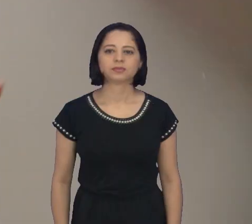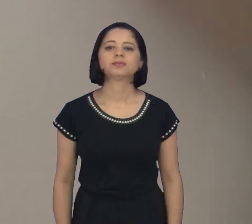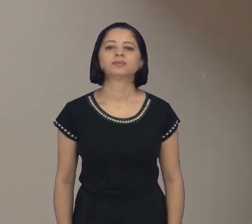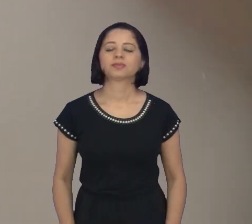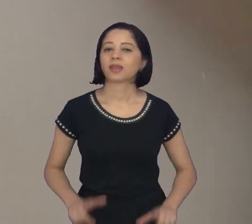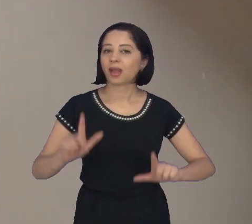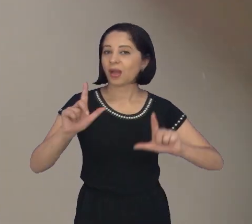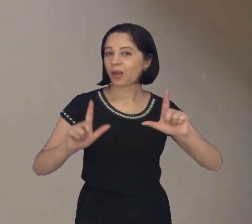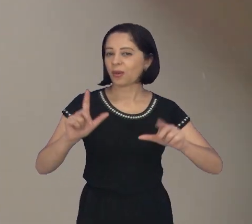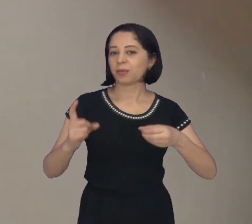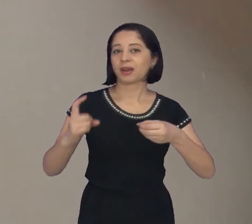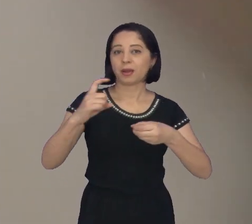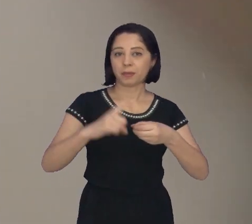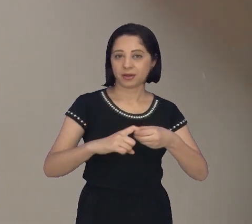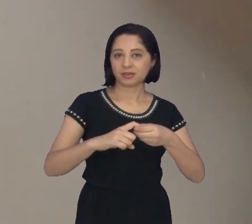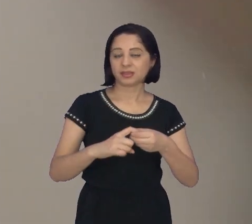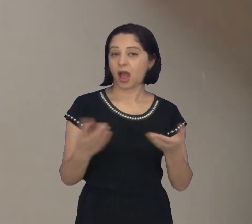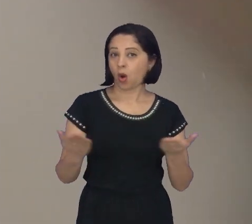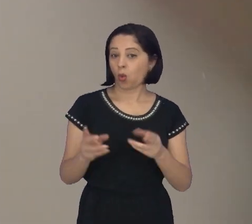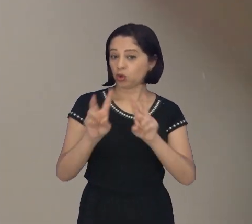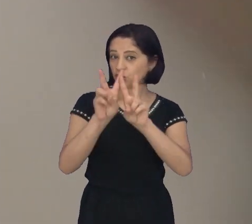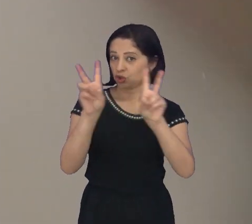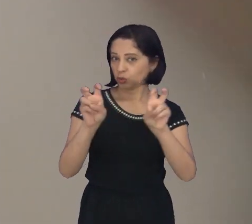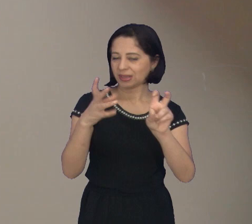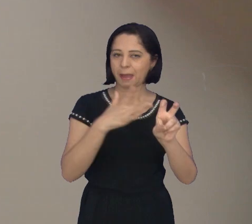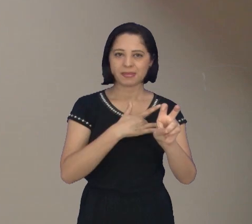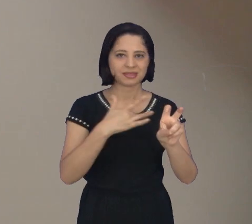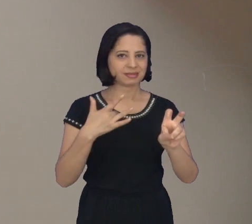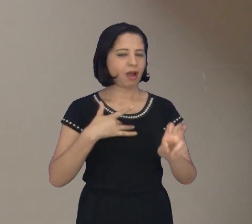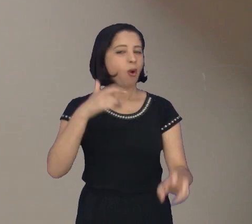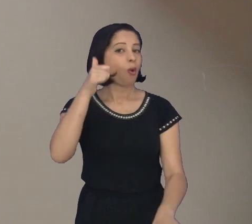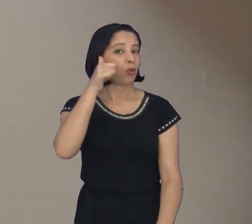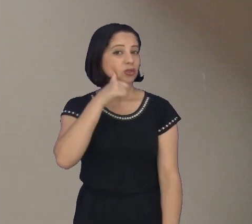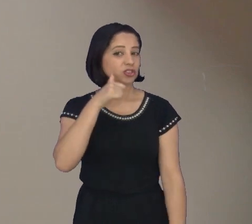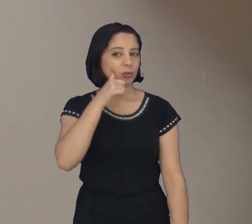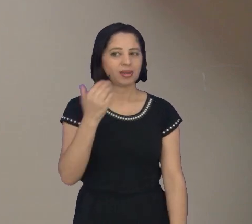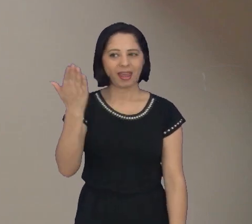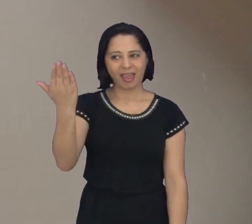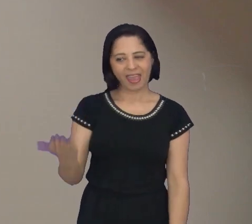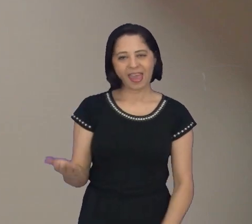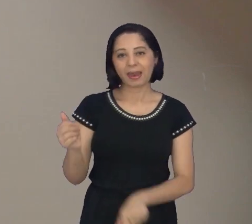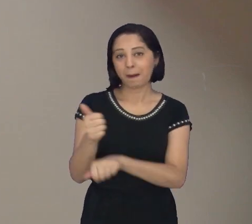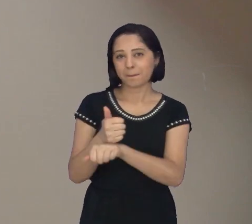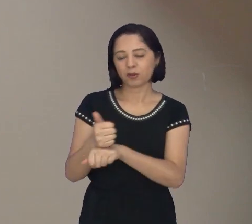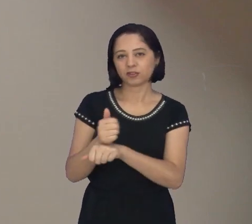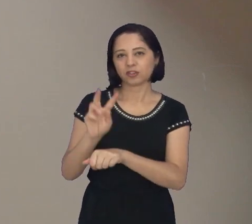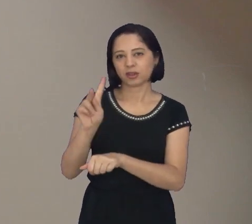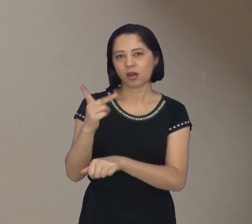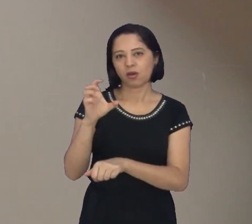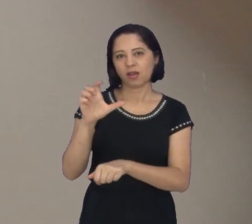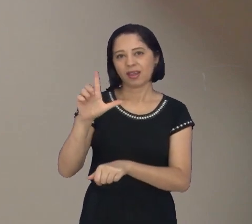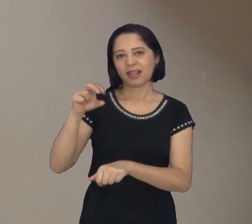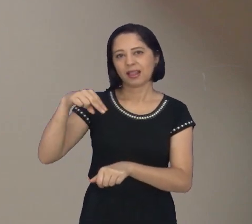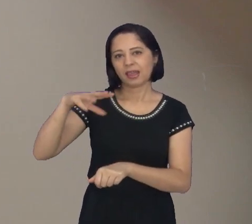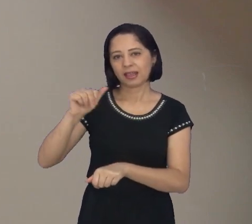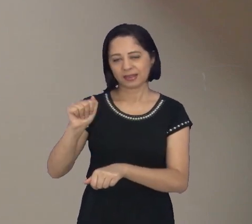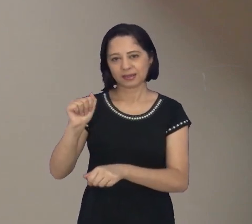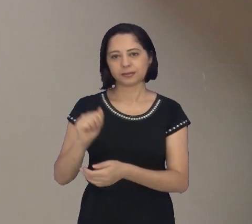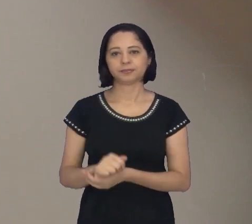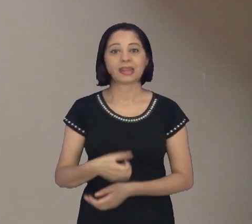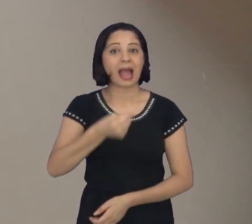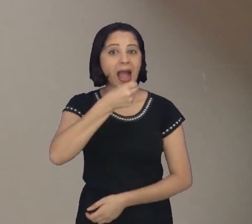Estamos de volta. Saúde da mulher é tema do programa de hoje com a ginecologista Helena Proni. A repórter